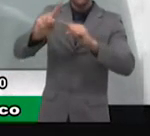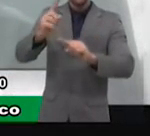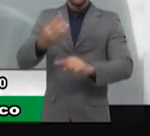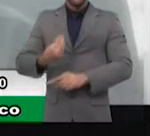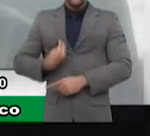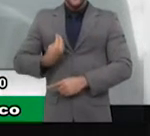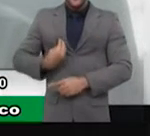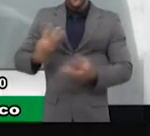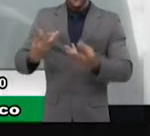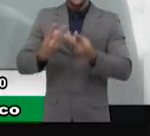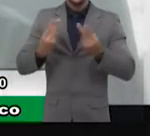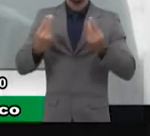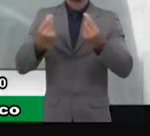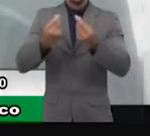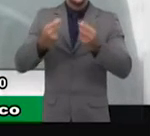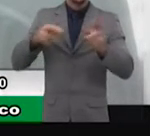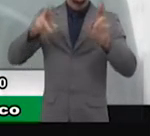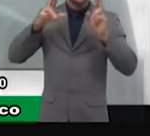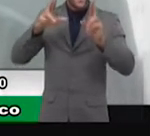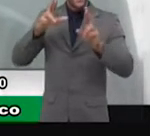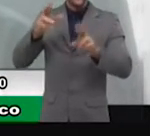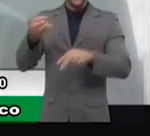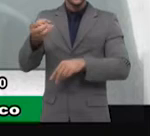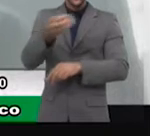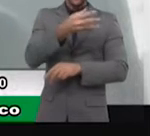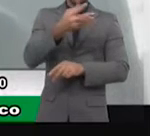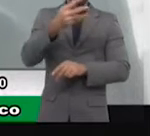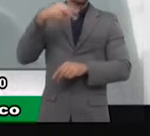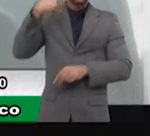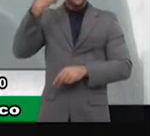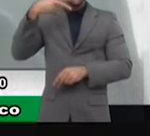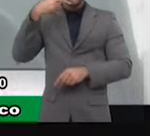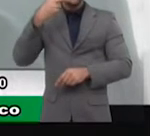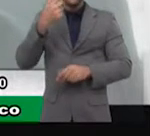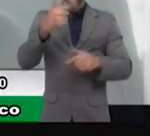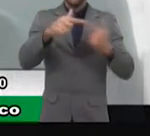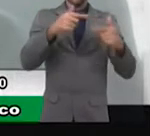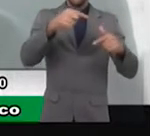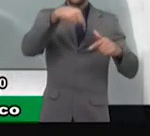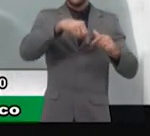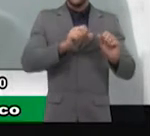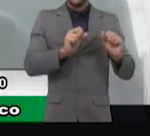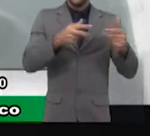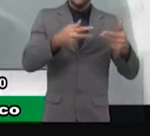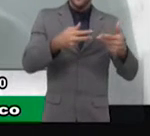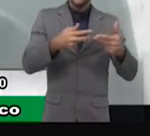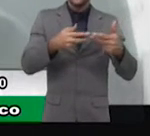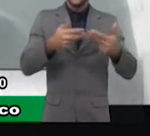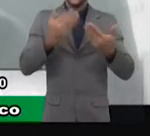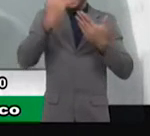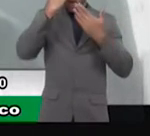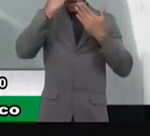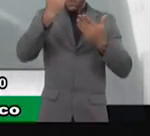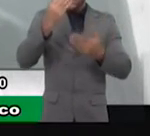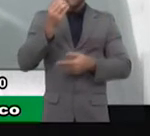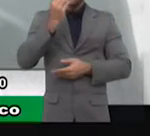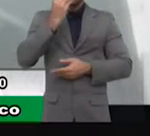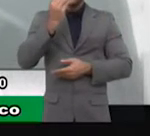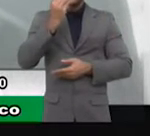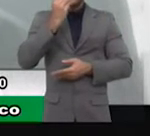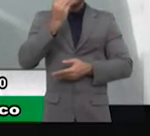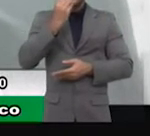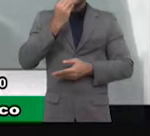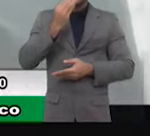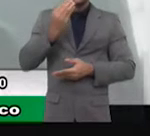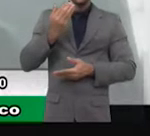nós esperamos da nova Câmara e da nova administração. Aproveito a oportunidade para agradecer também ao prefeito Rogério Lins pelo